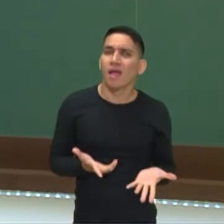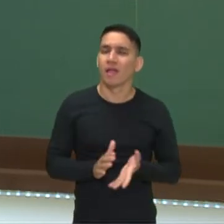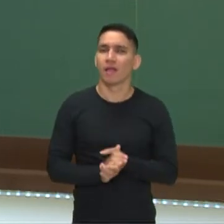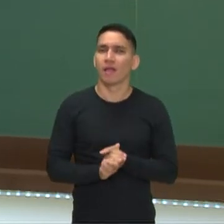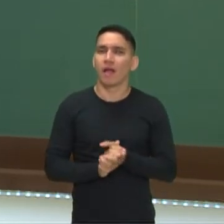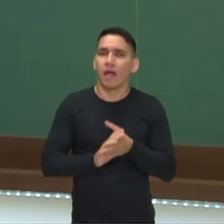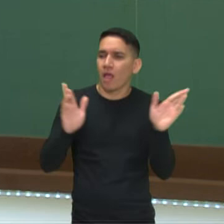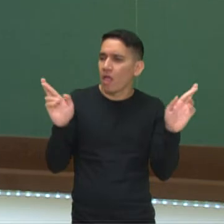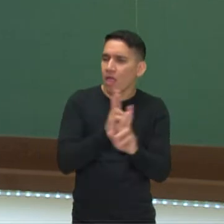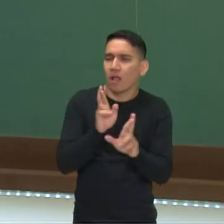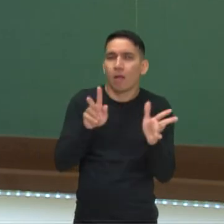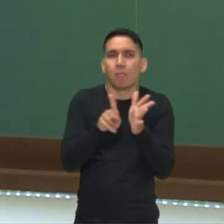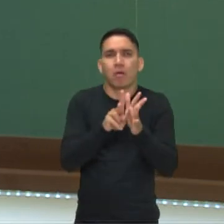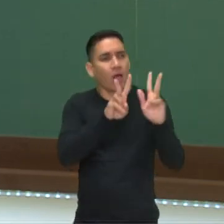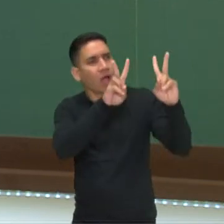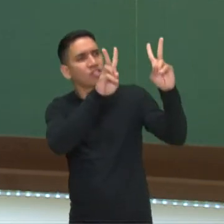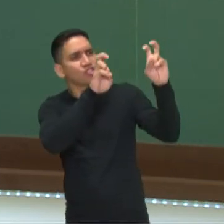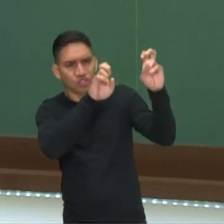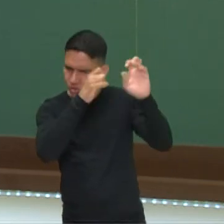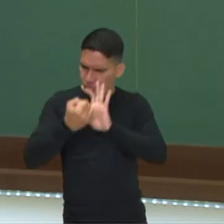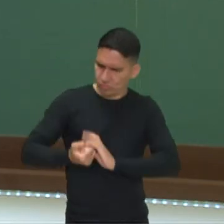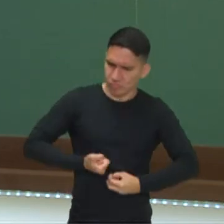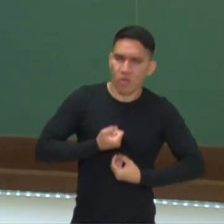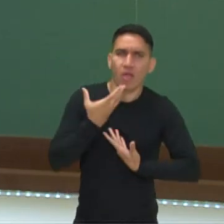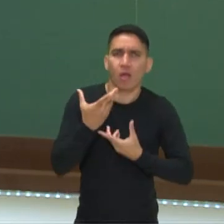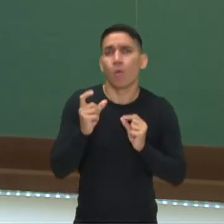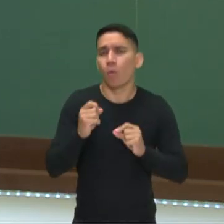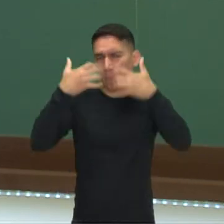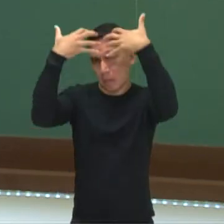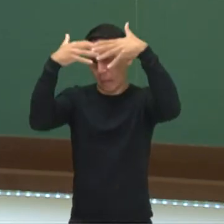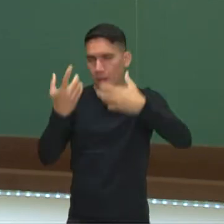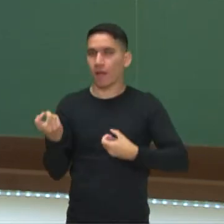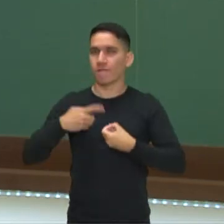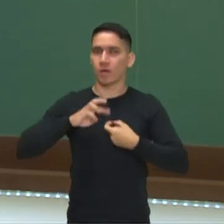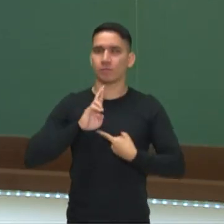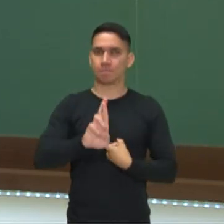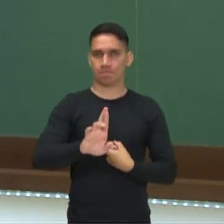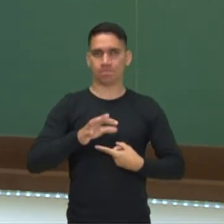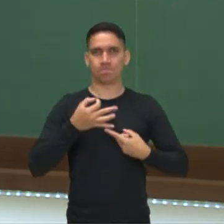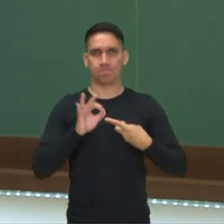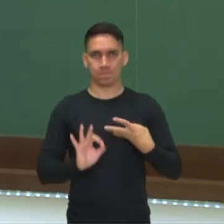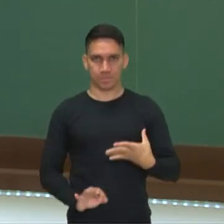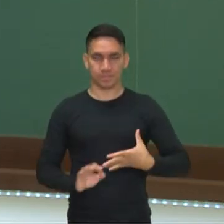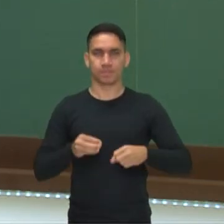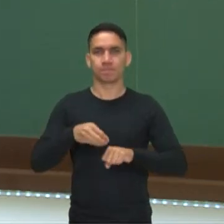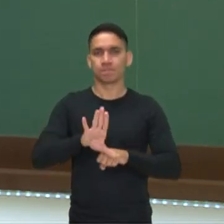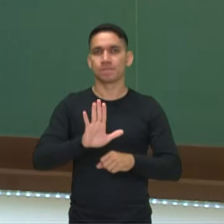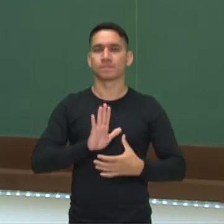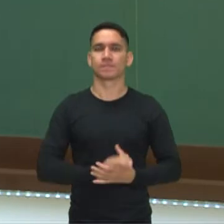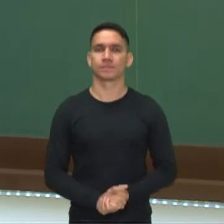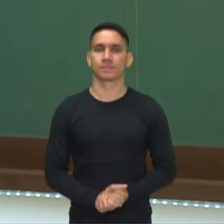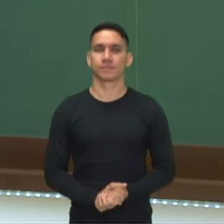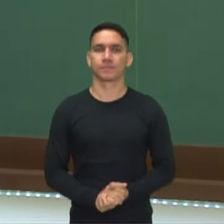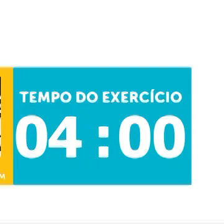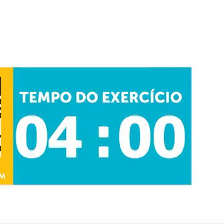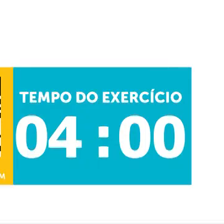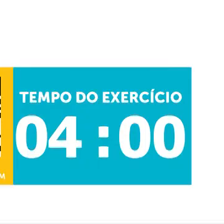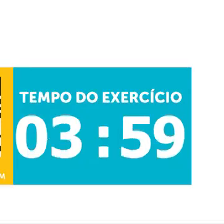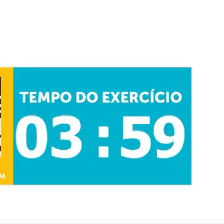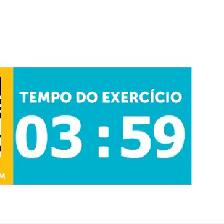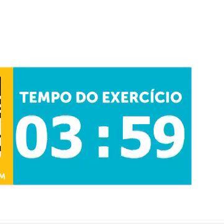de relação entre o título e o poema? Pensa um pouquinho que eu volto já comentando com vocês essa questão.